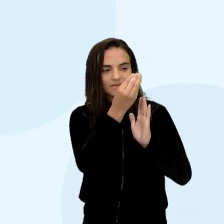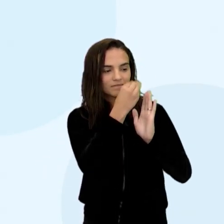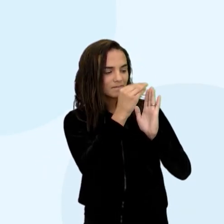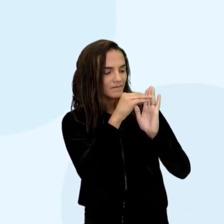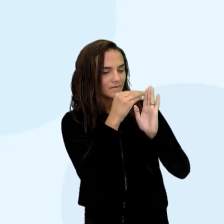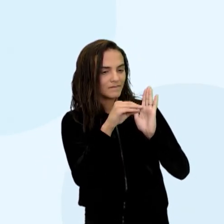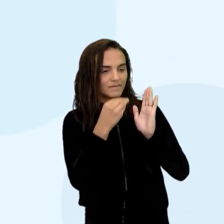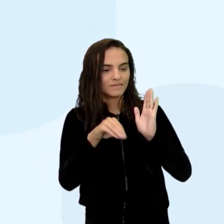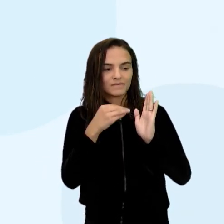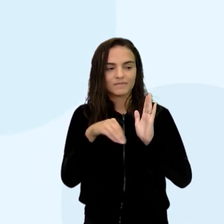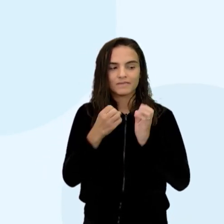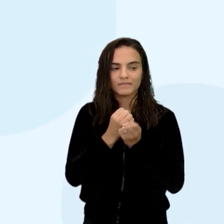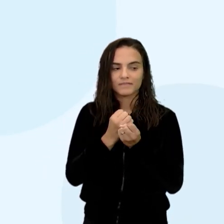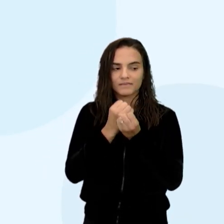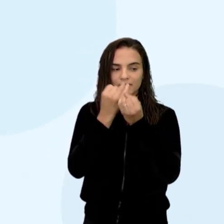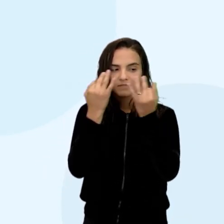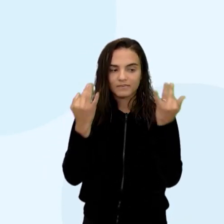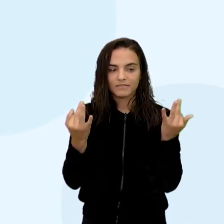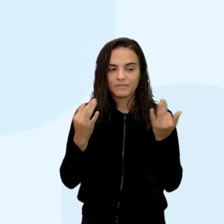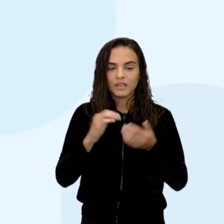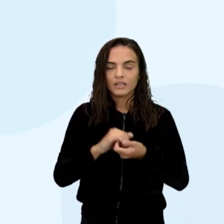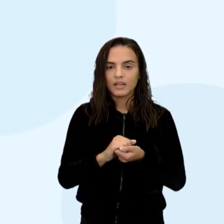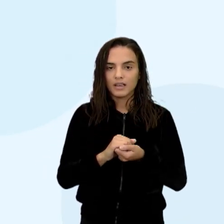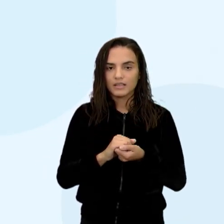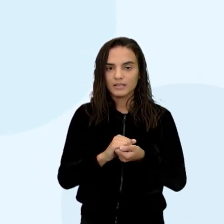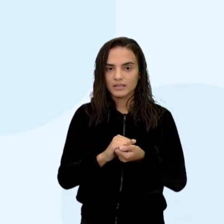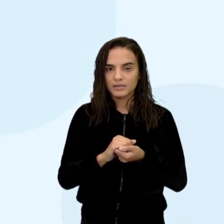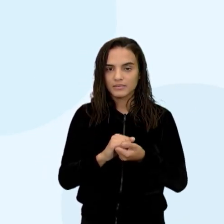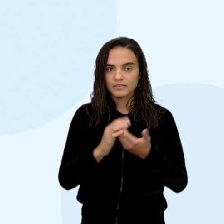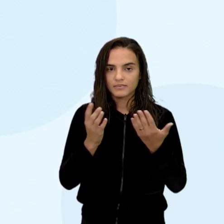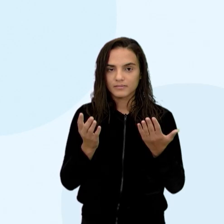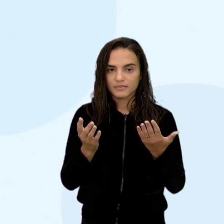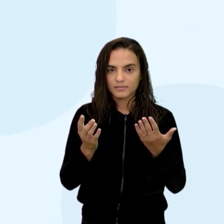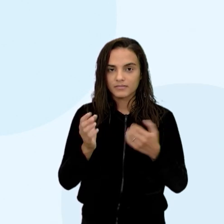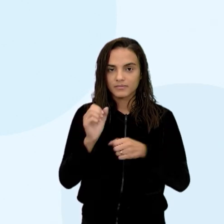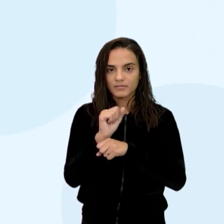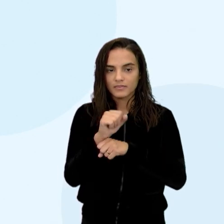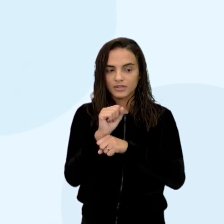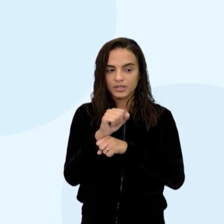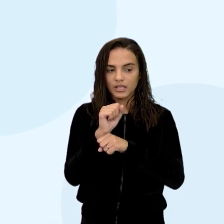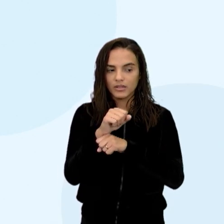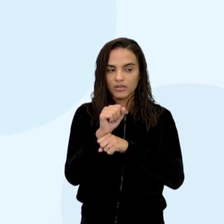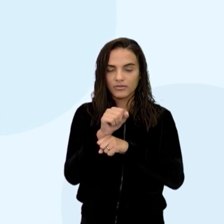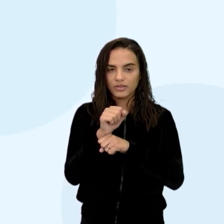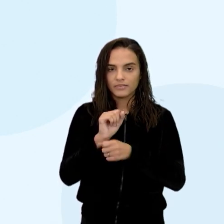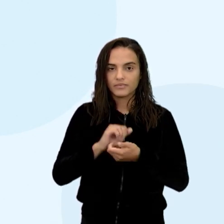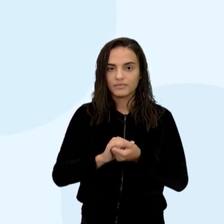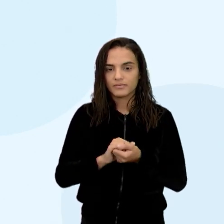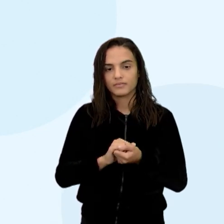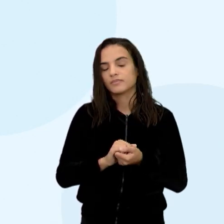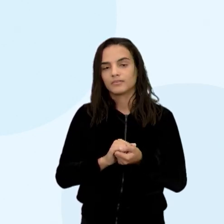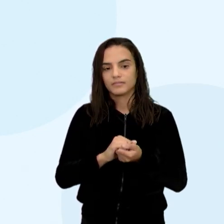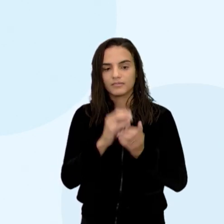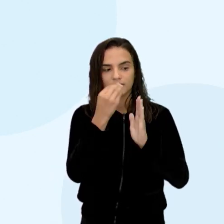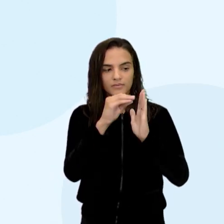coloco tanto a questão dele como aí com sim ou não eu posso colocar a